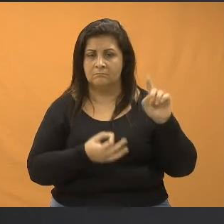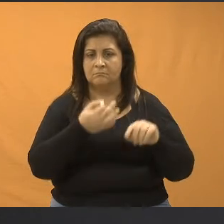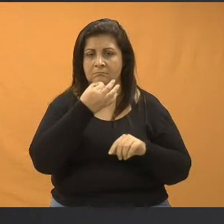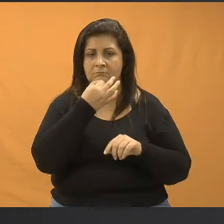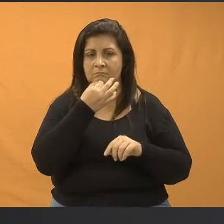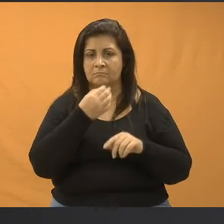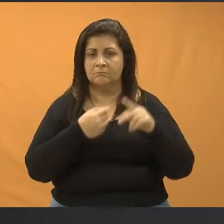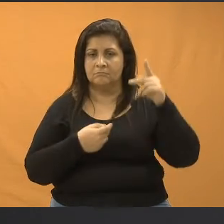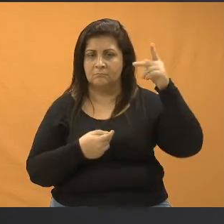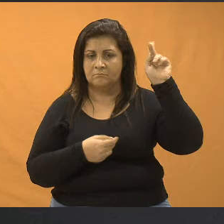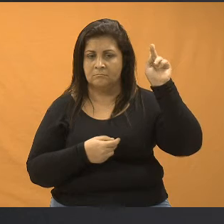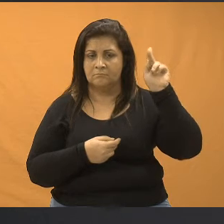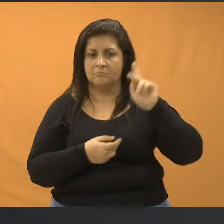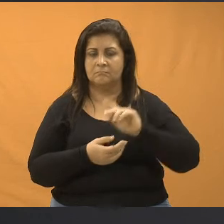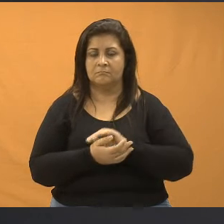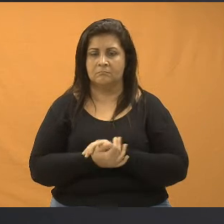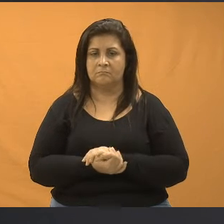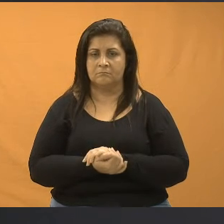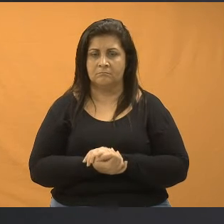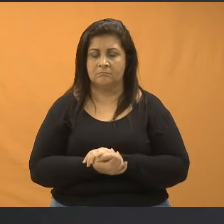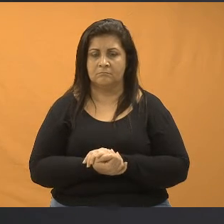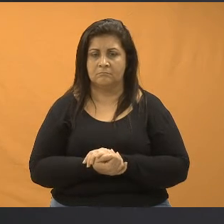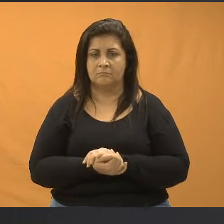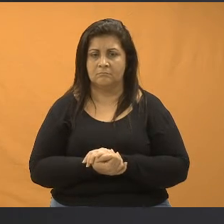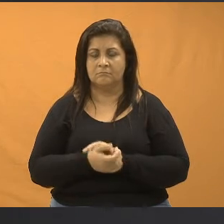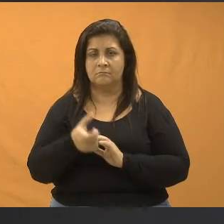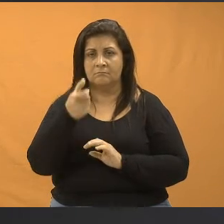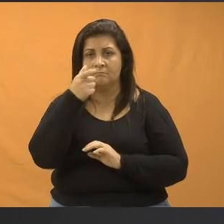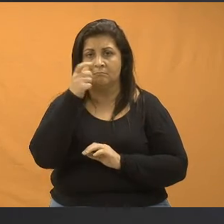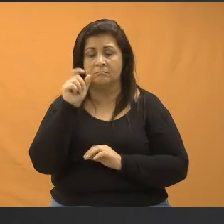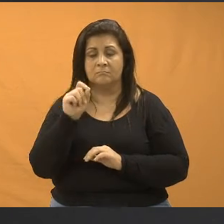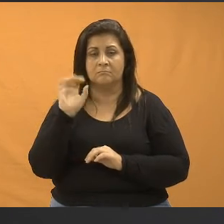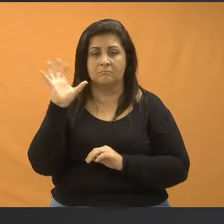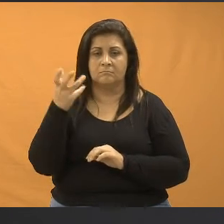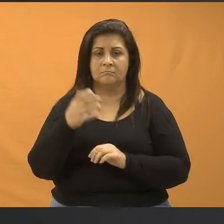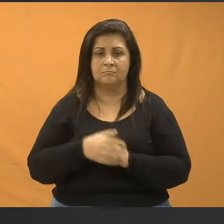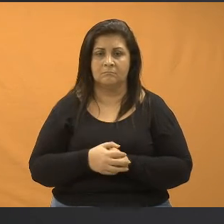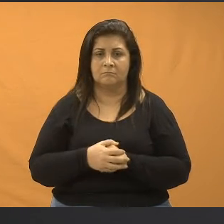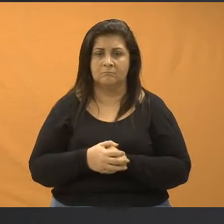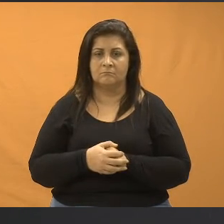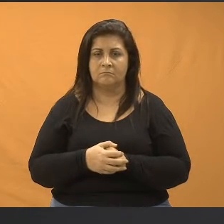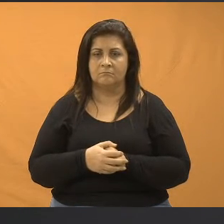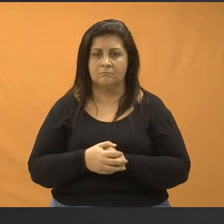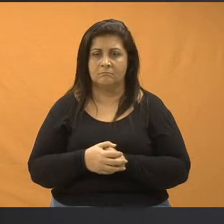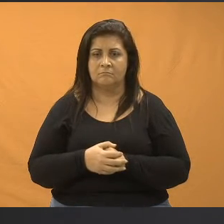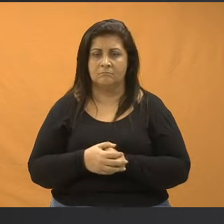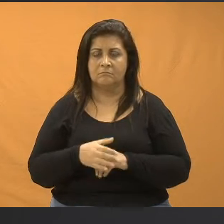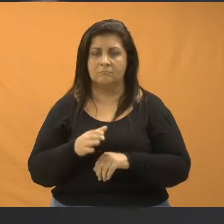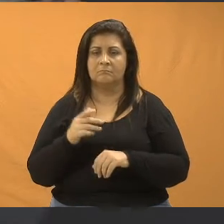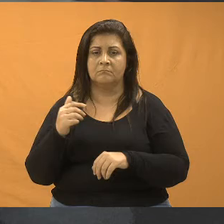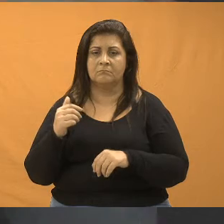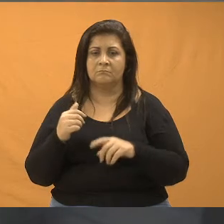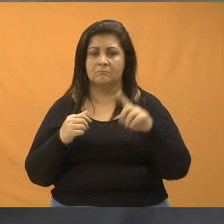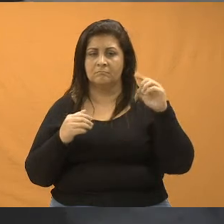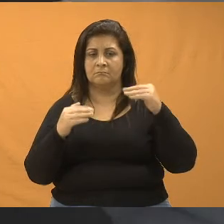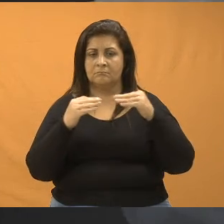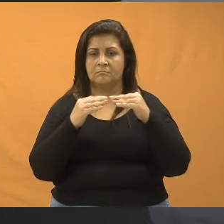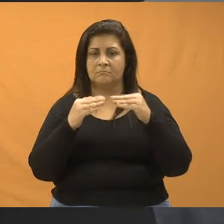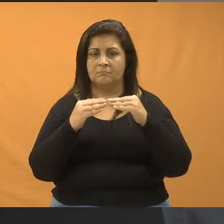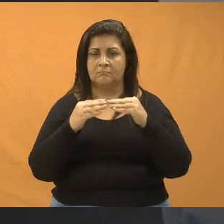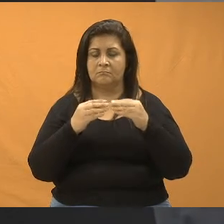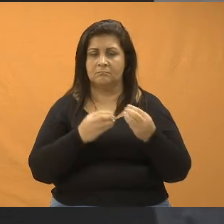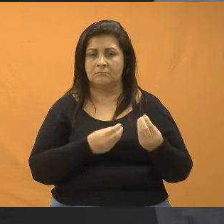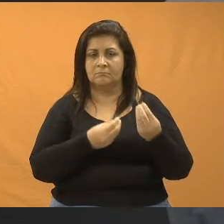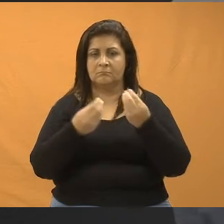vista, mediante os fatos que estão ocorrendo por aí, eu sou a favor da municipalização da Santa Casa.